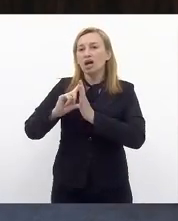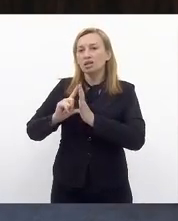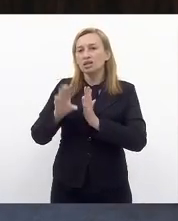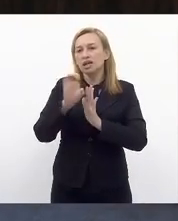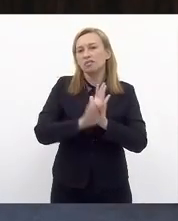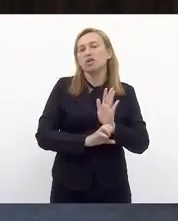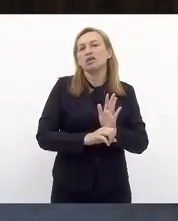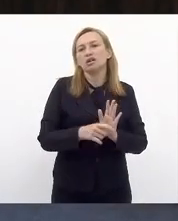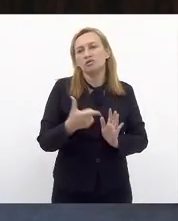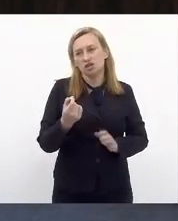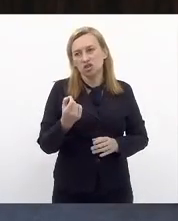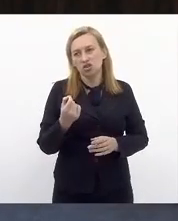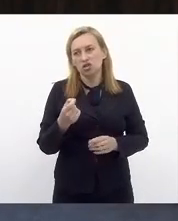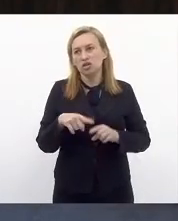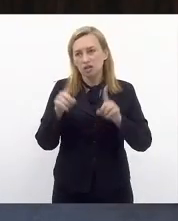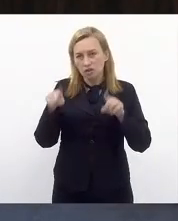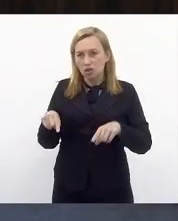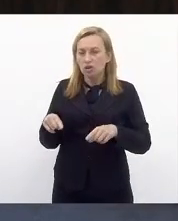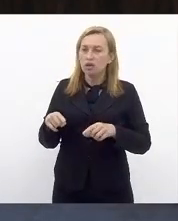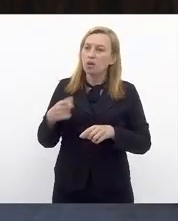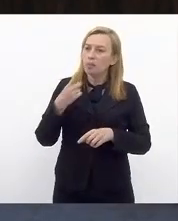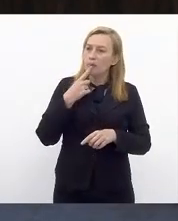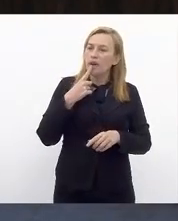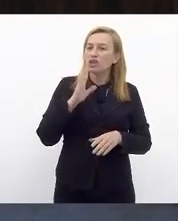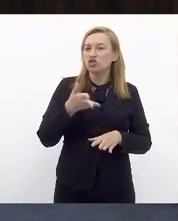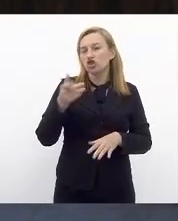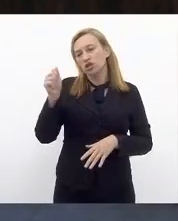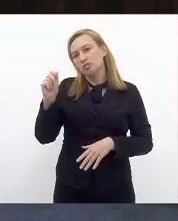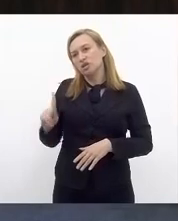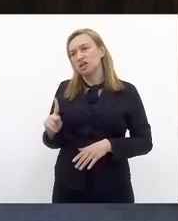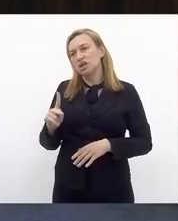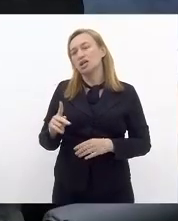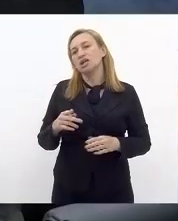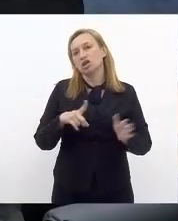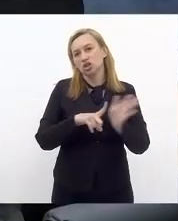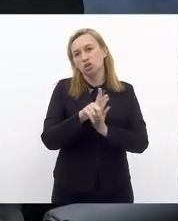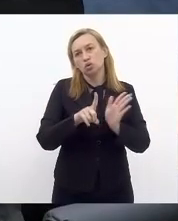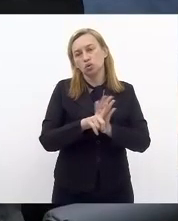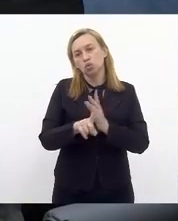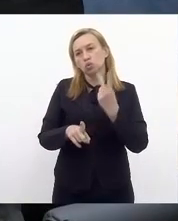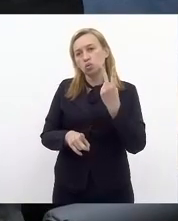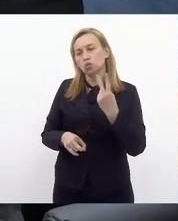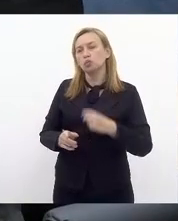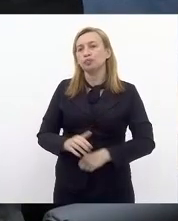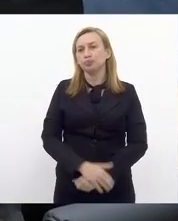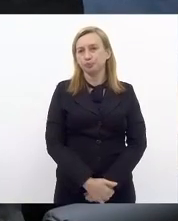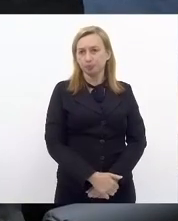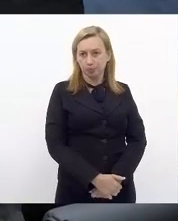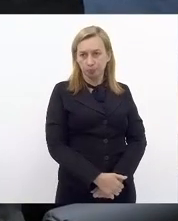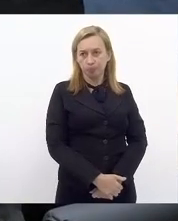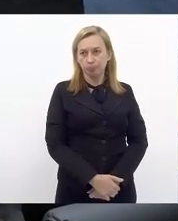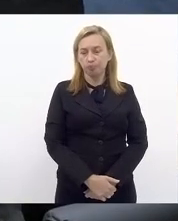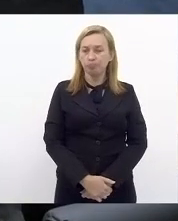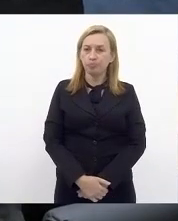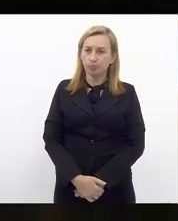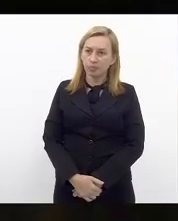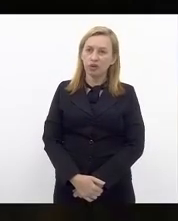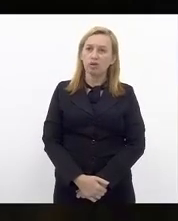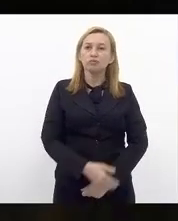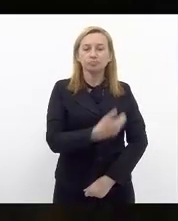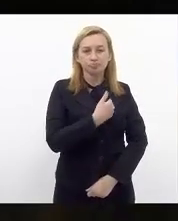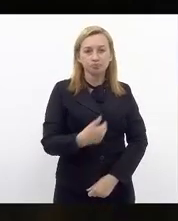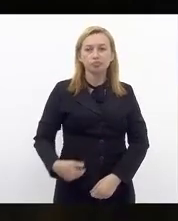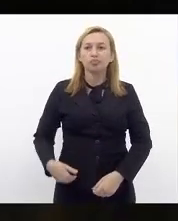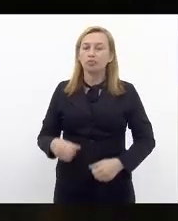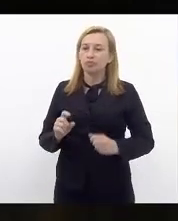da emenda 20 São servidores estão muito perto de se aposentar são esses divisores as minhas duas ponderações se a margem do